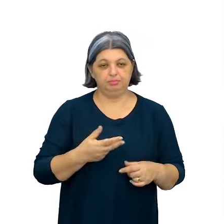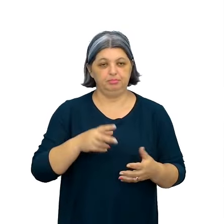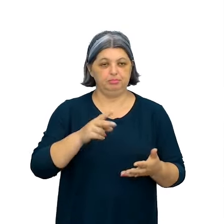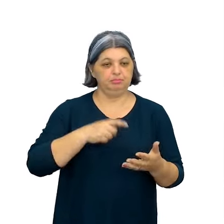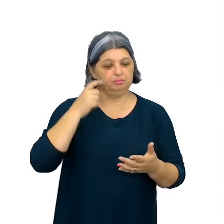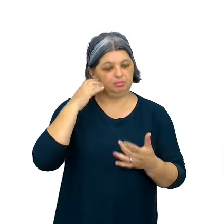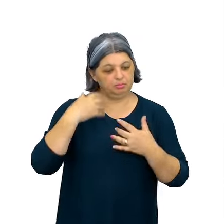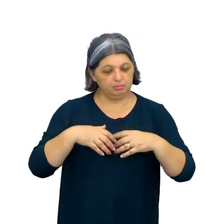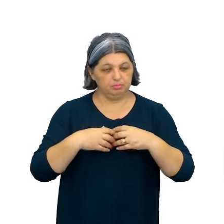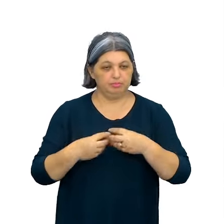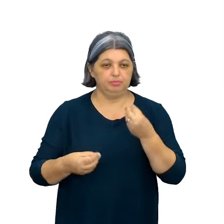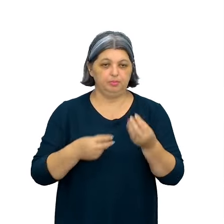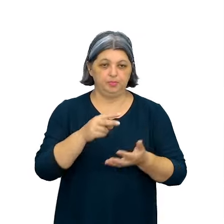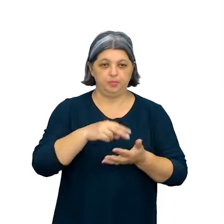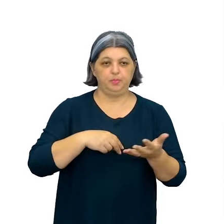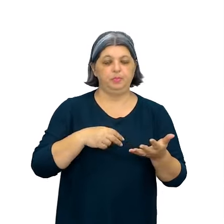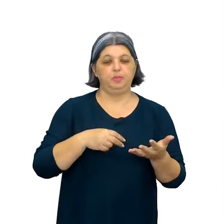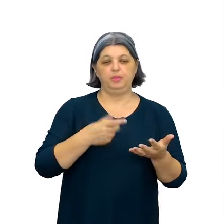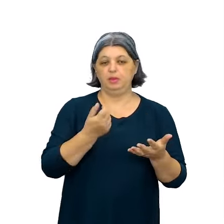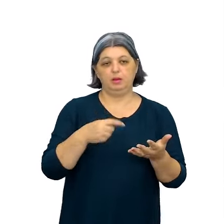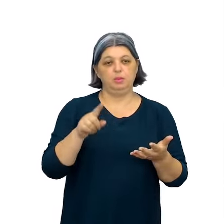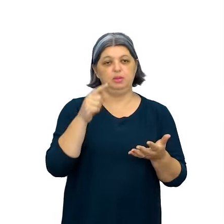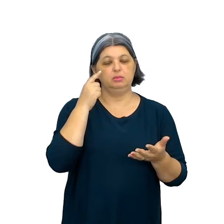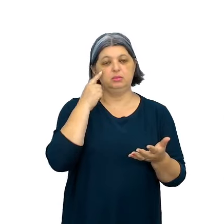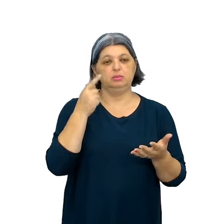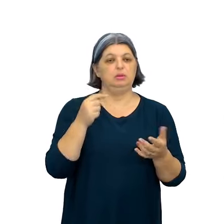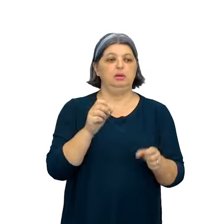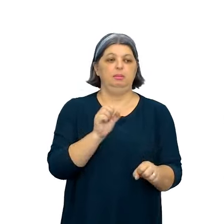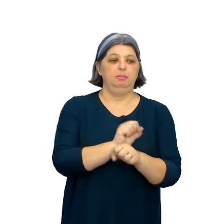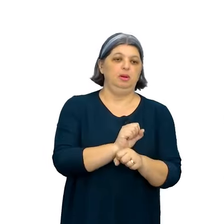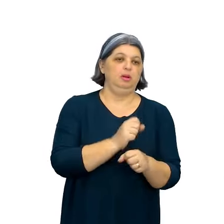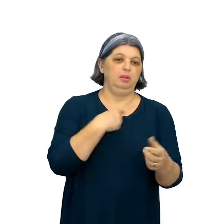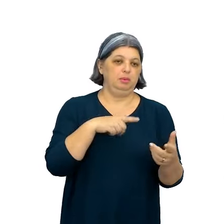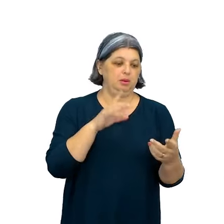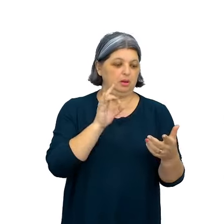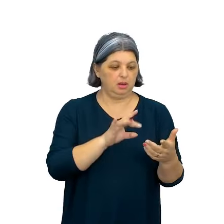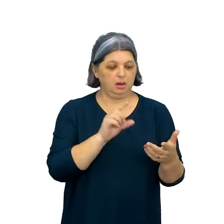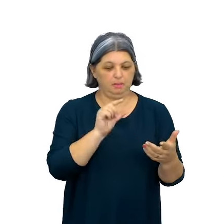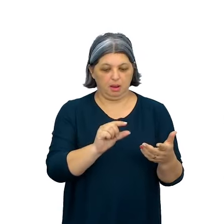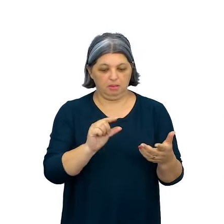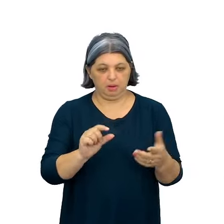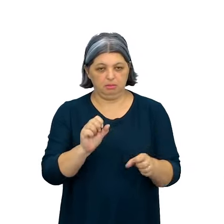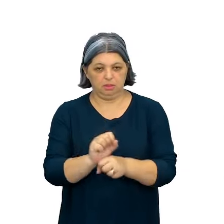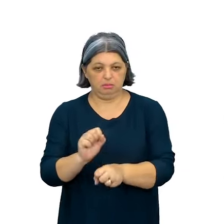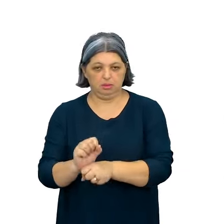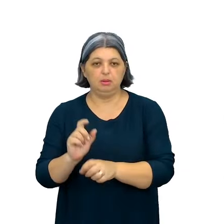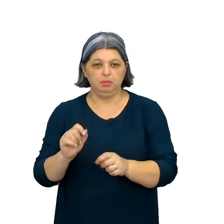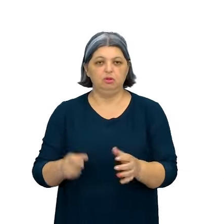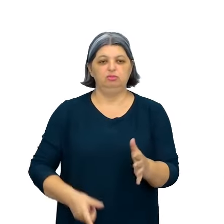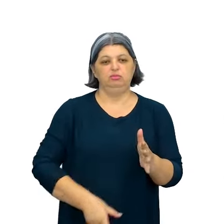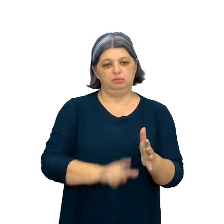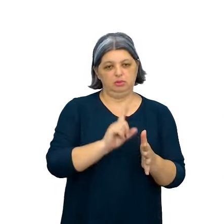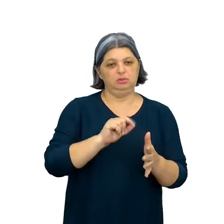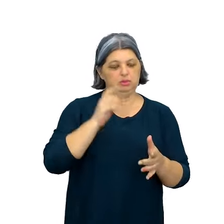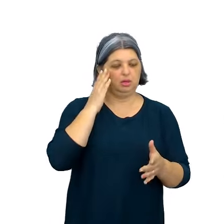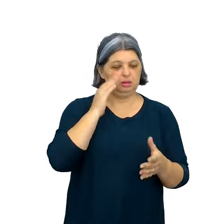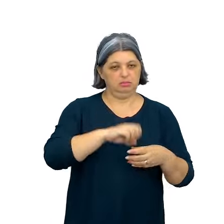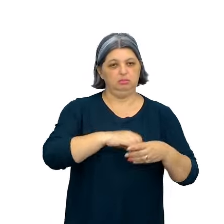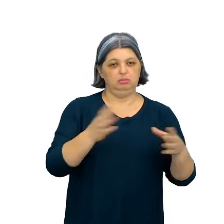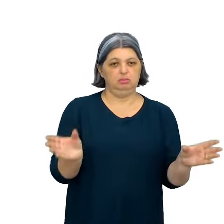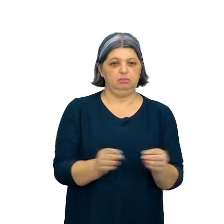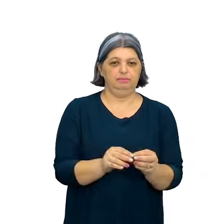de texto, pois o leitor não precisará estar preso a cada palavra do texto, podendo antecipar muito de seu conteúdo.